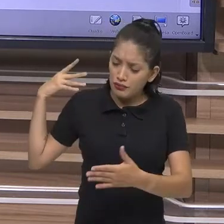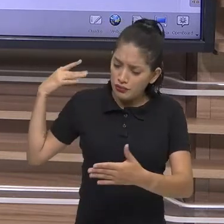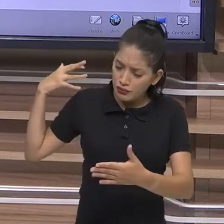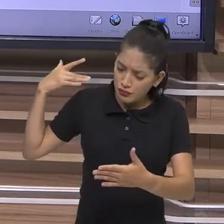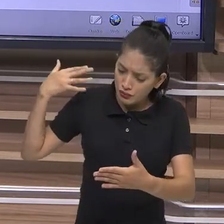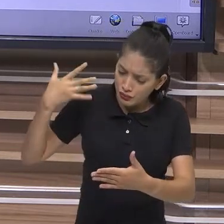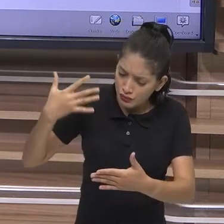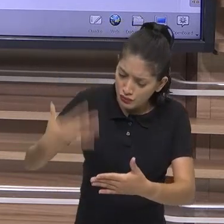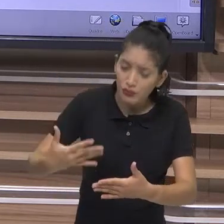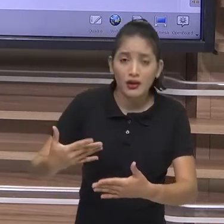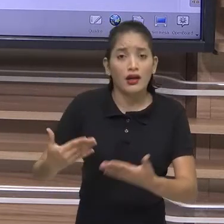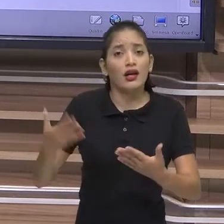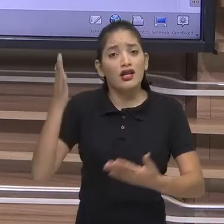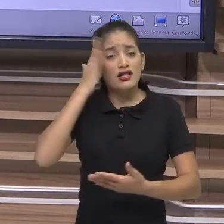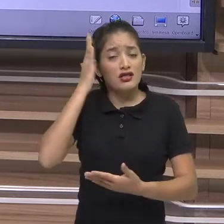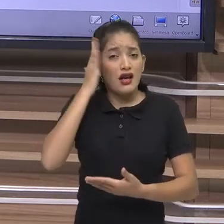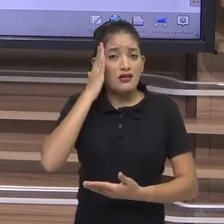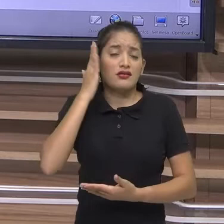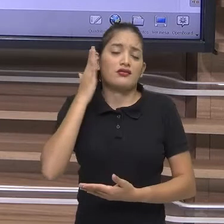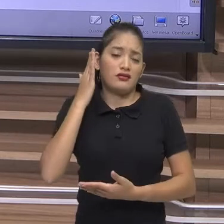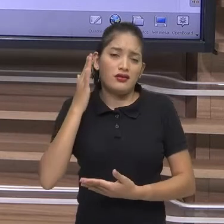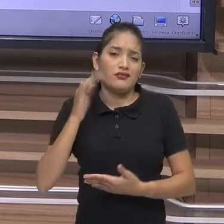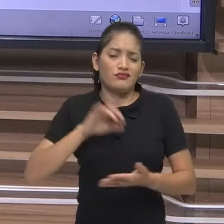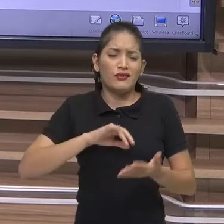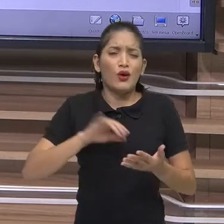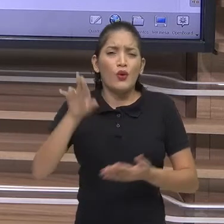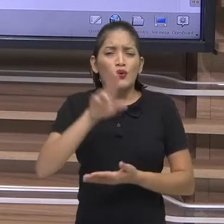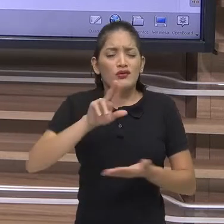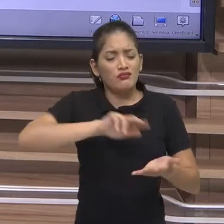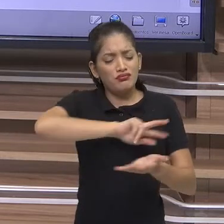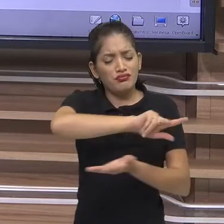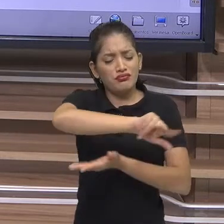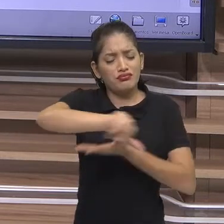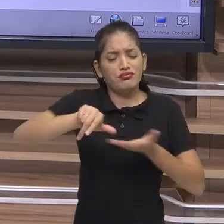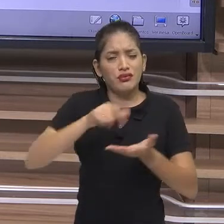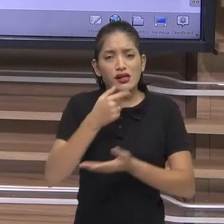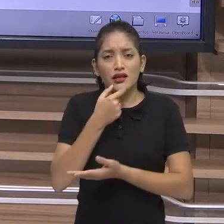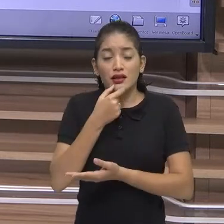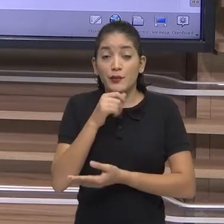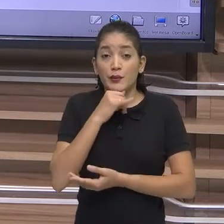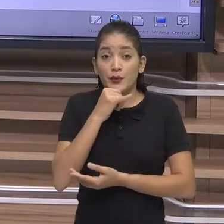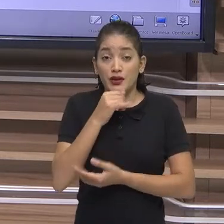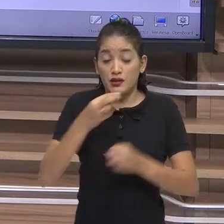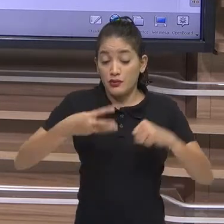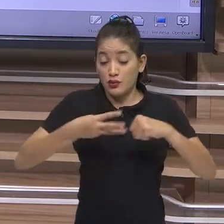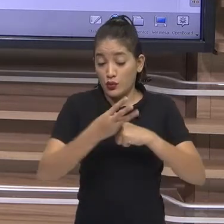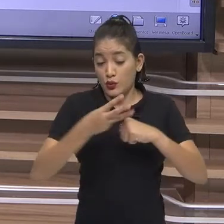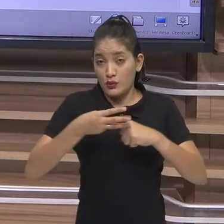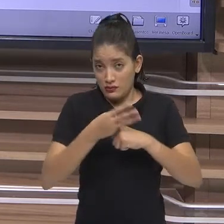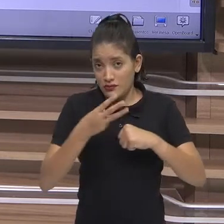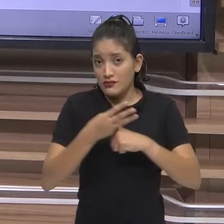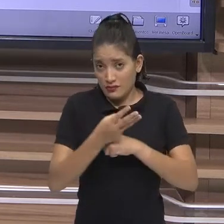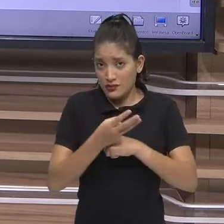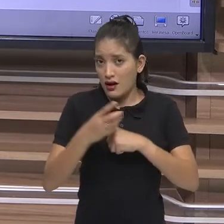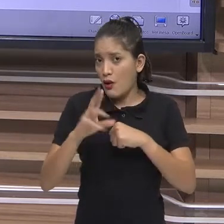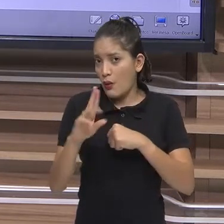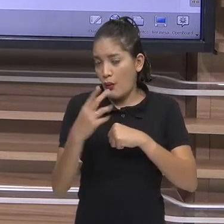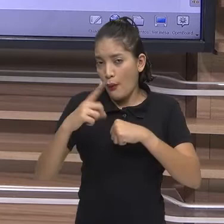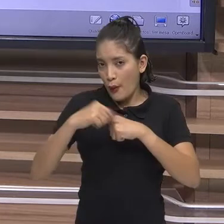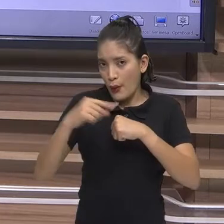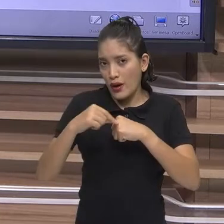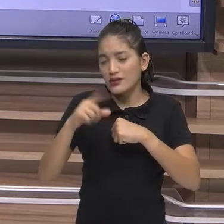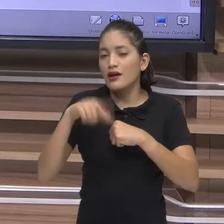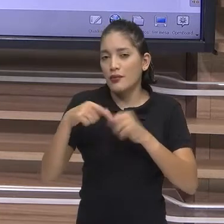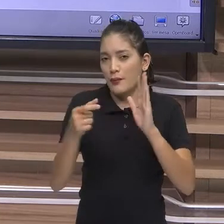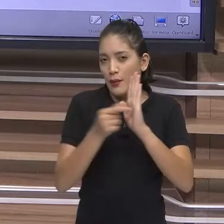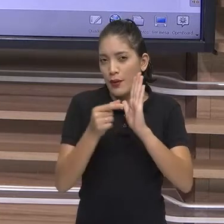sei, porque no dia a dia nós usamos várias palavras em inglês. O WhatsApp, por exemplo, né, que é aquele